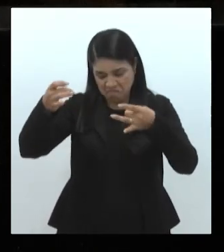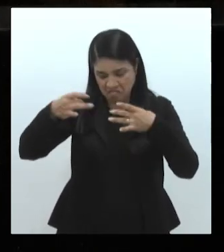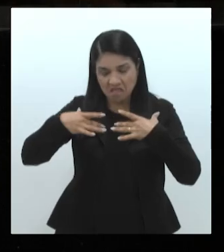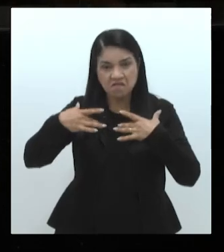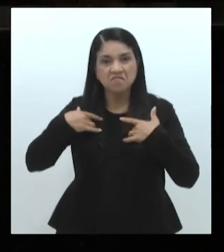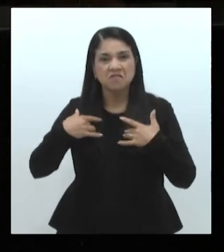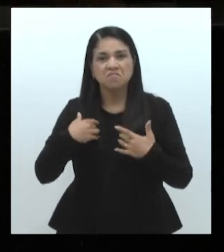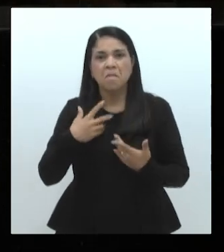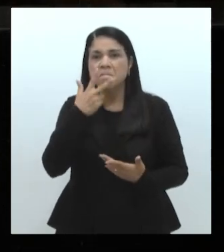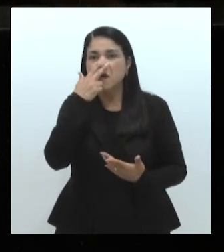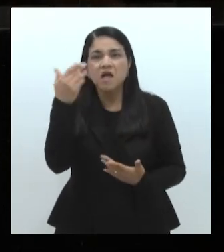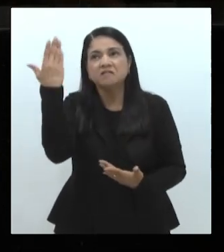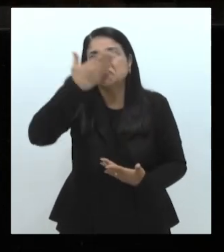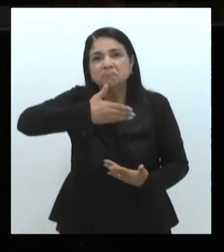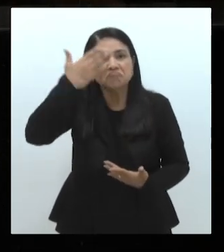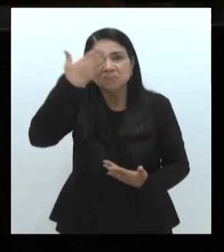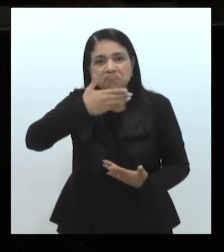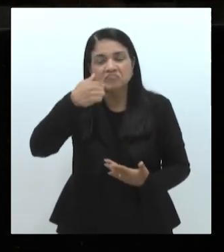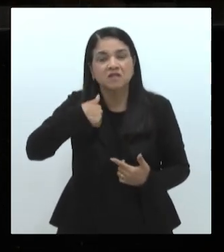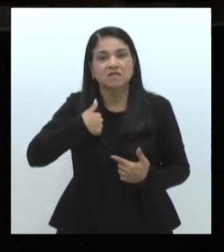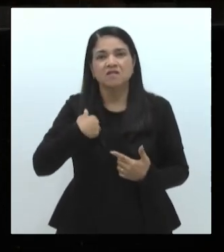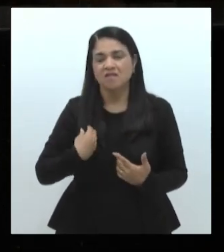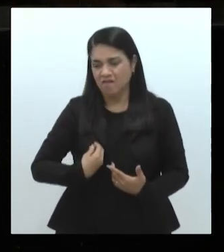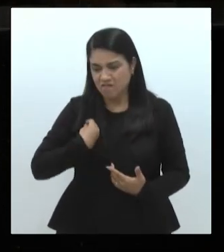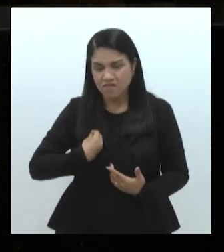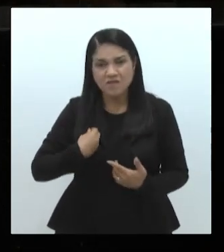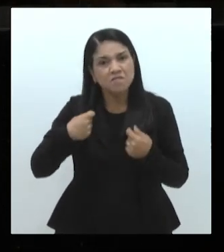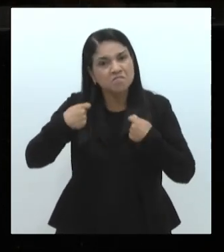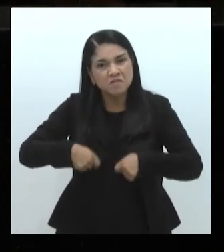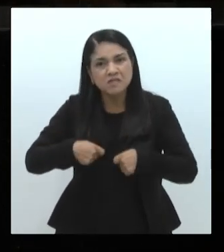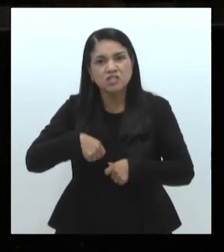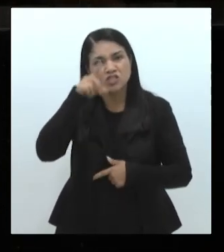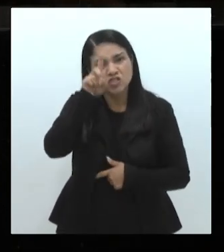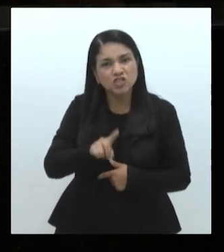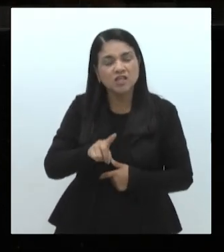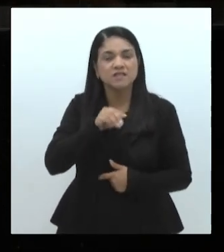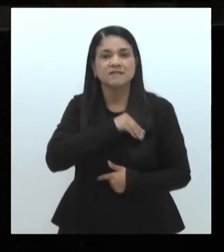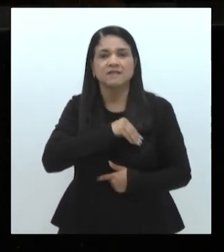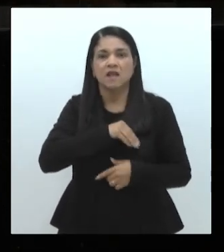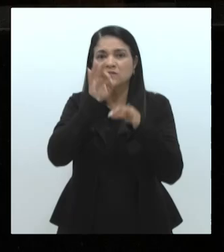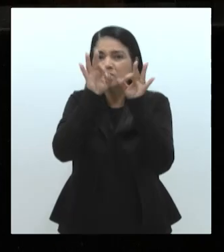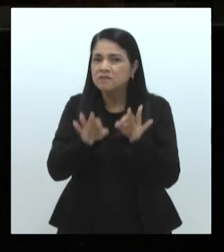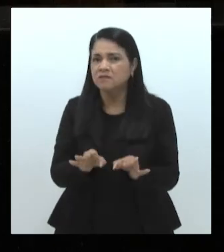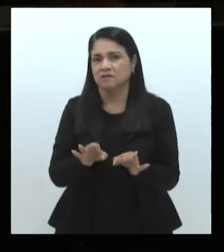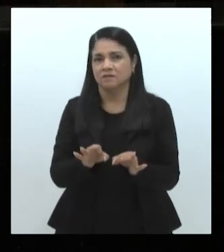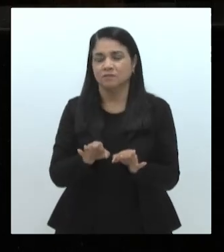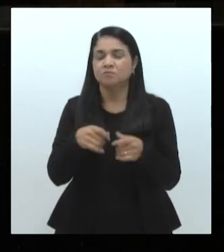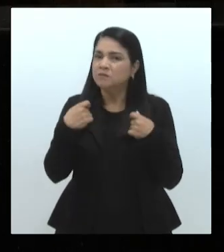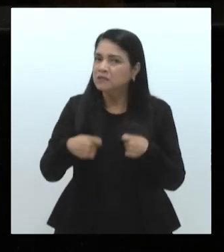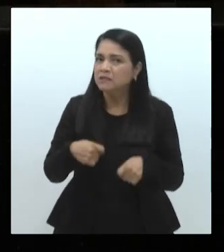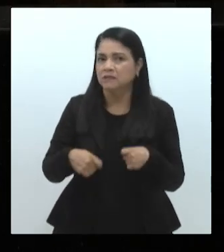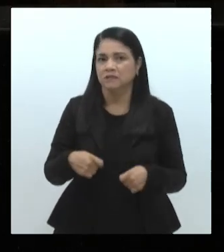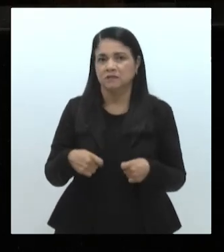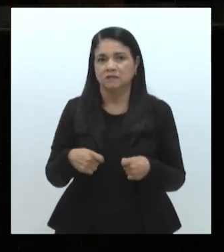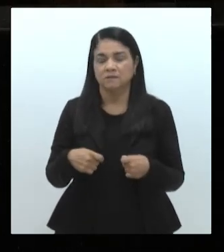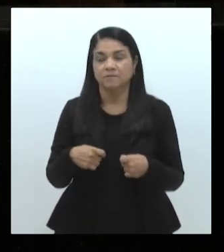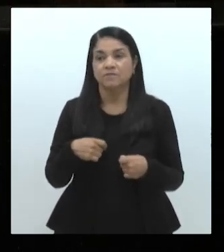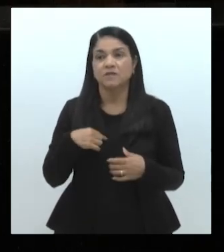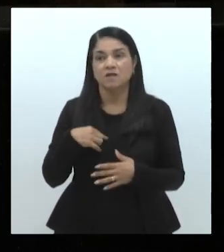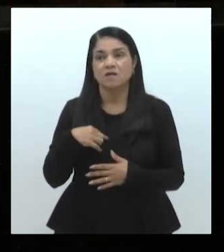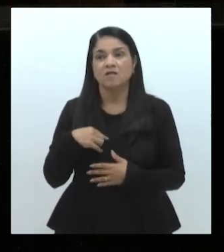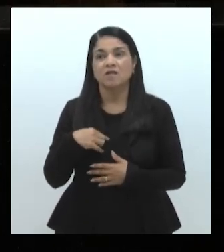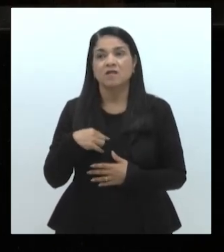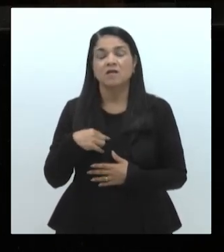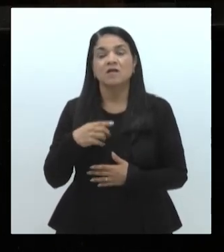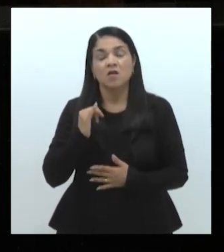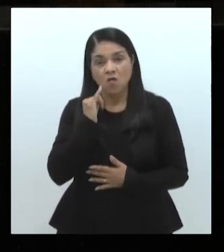somos invisíveis. A gente precisa viver com dignidade e salários justos. Eu virei, como já avisado, novamente